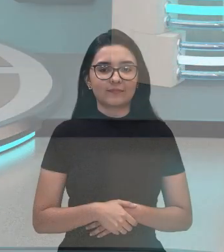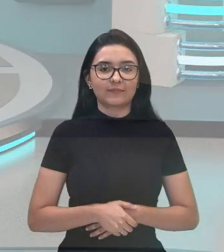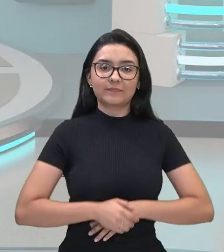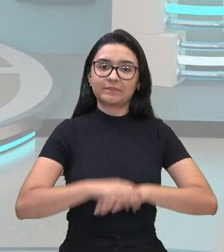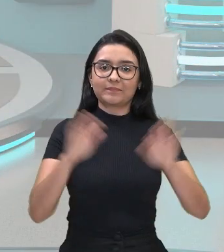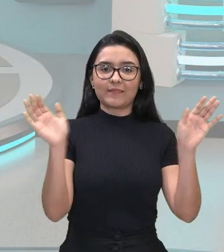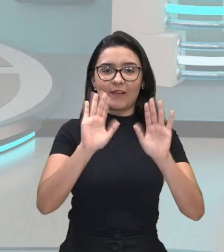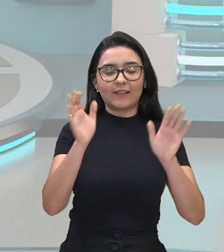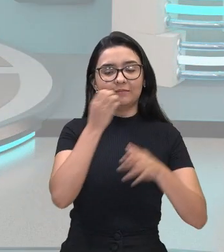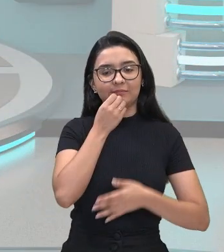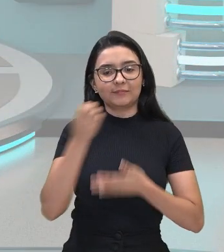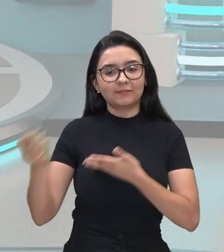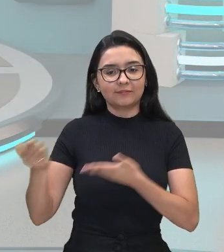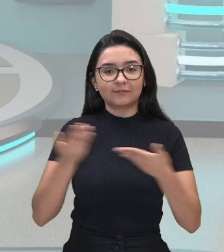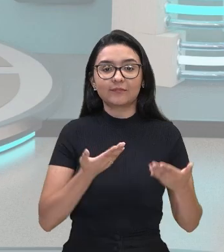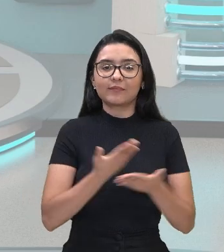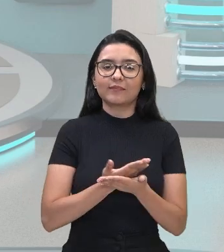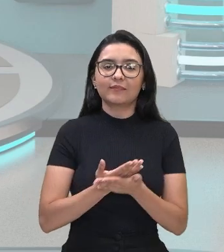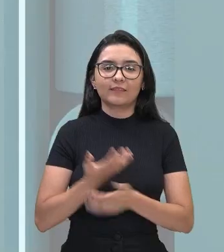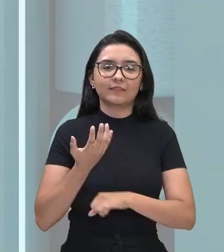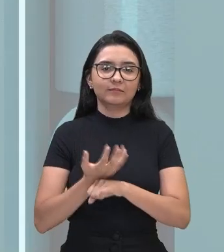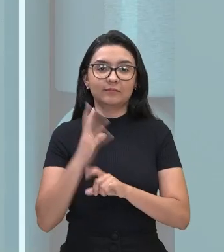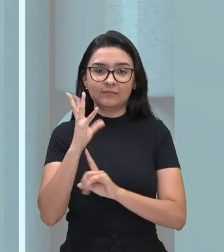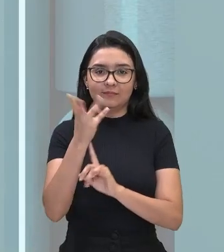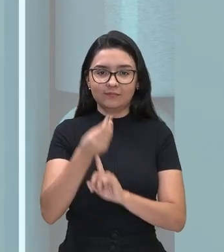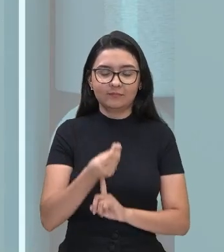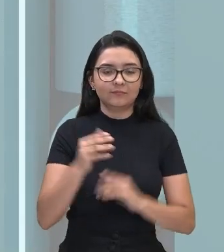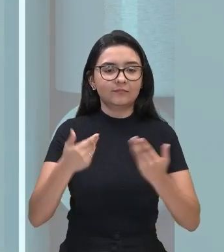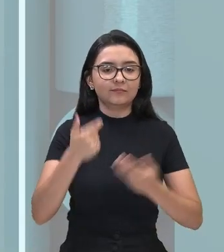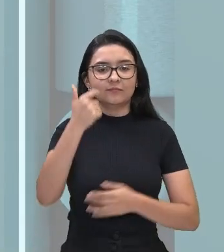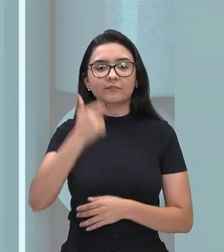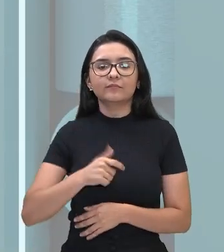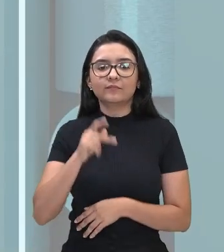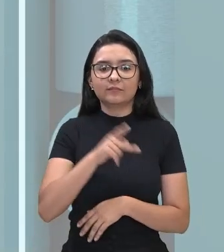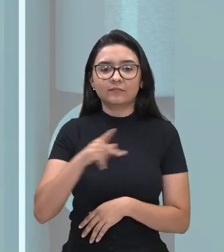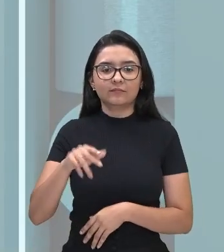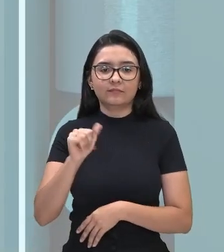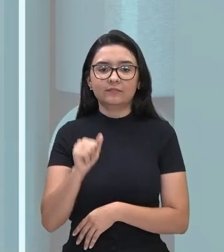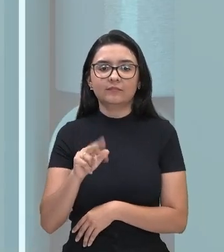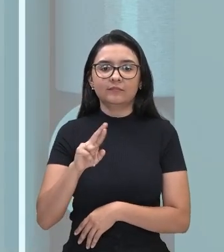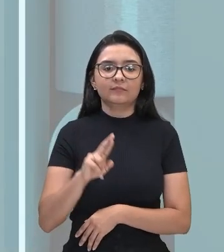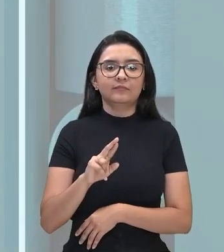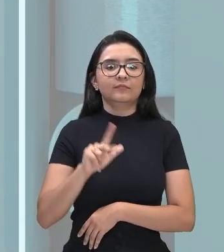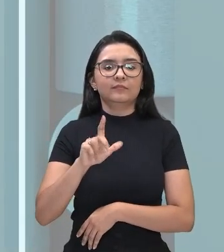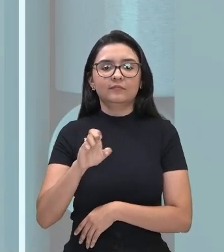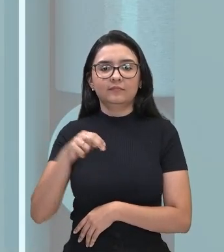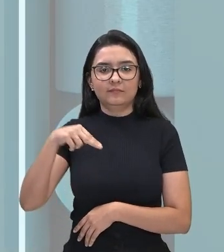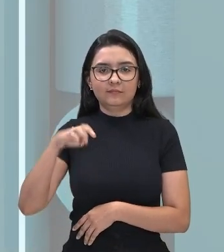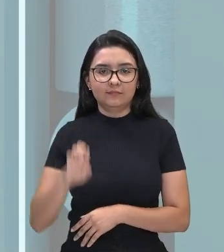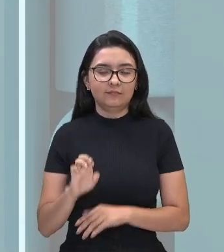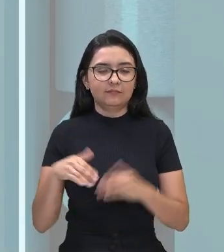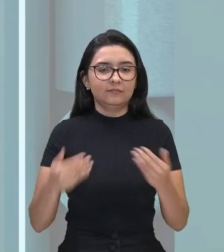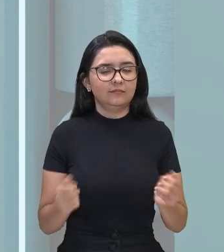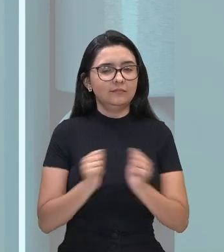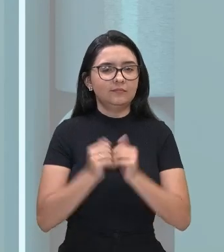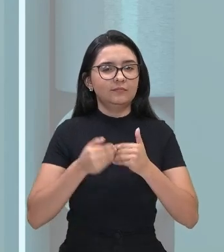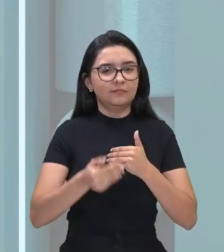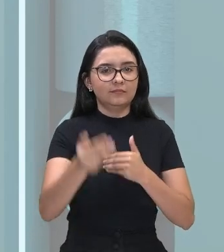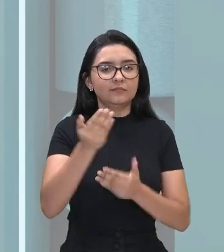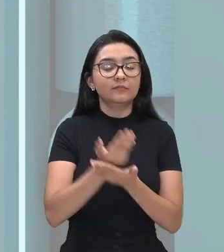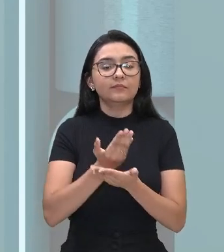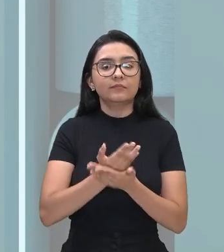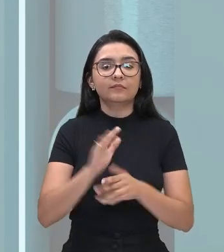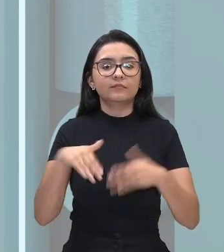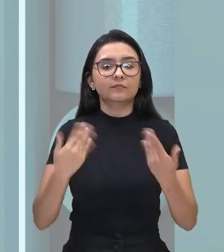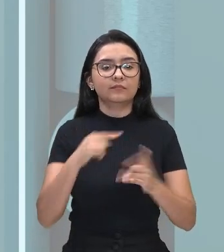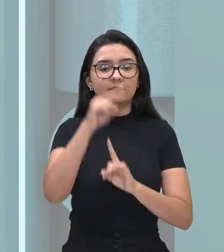Olá, sejam bem-vindos a mais uma aula de arte. Eu sou a professora Arlene Azulay e vou acompanhá-los nesta aula que tem